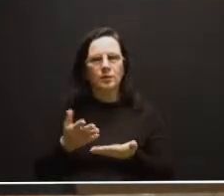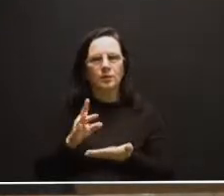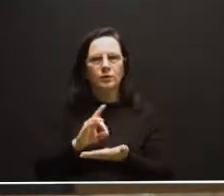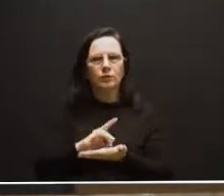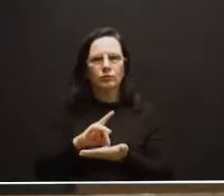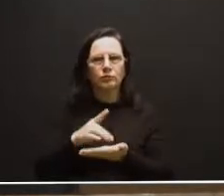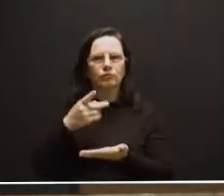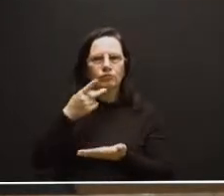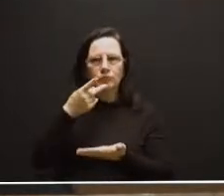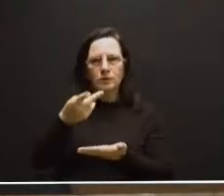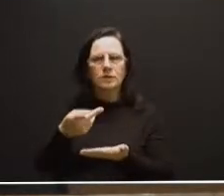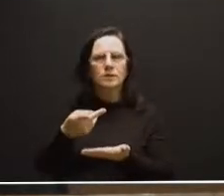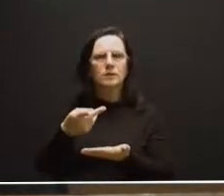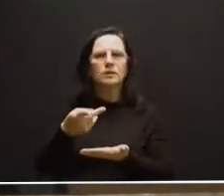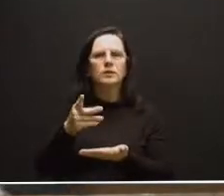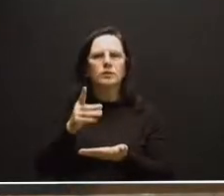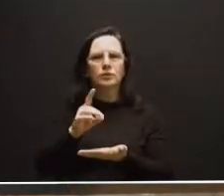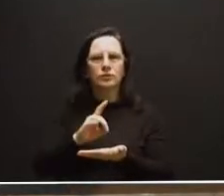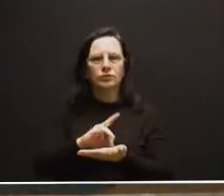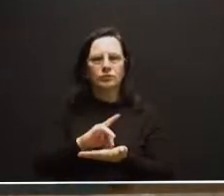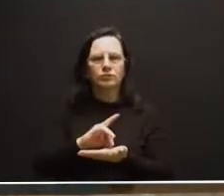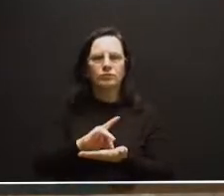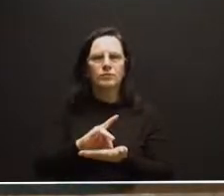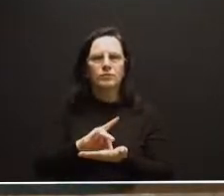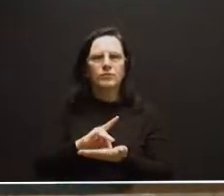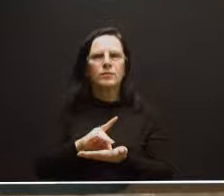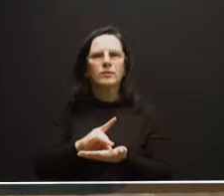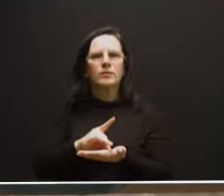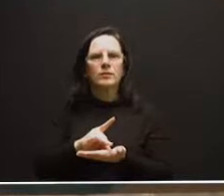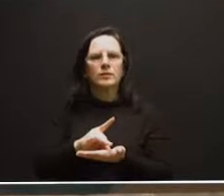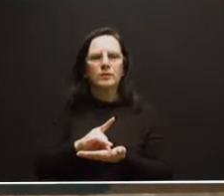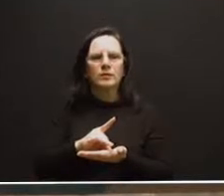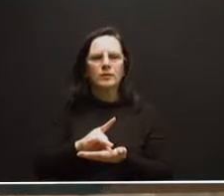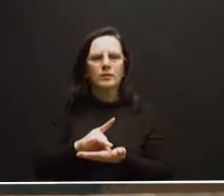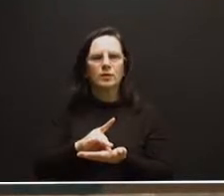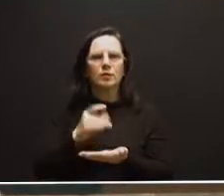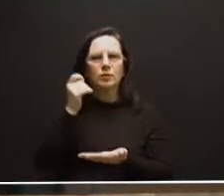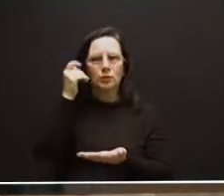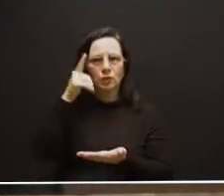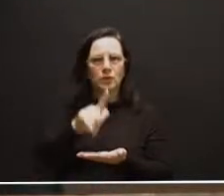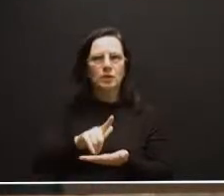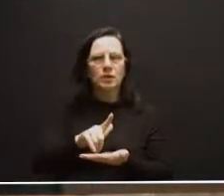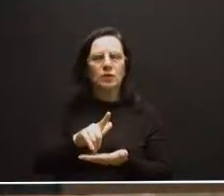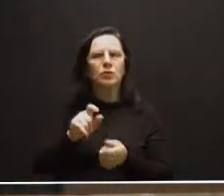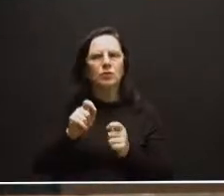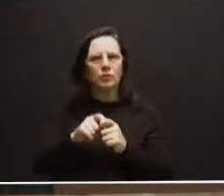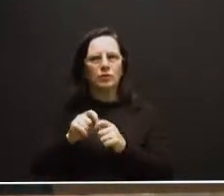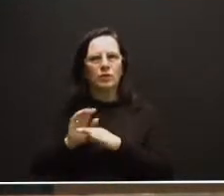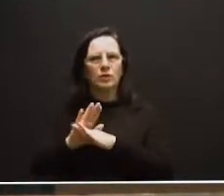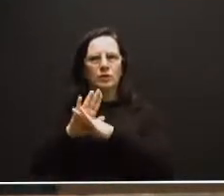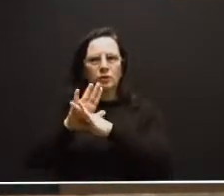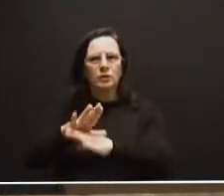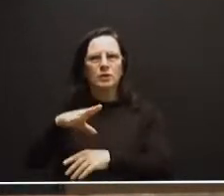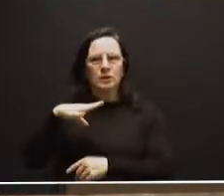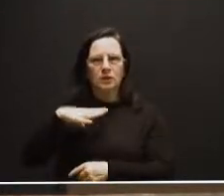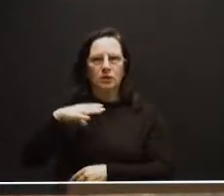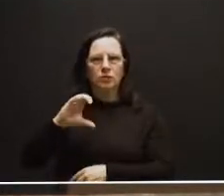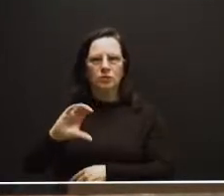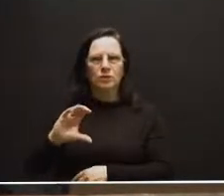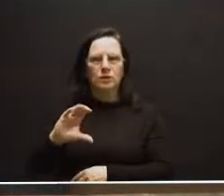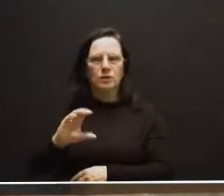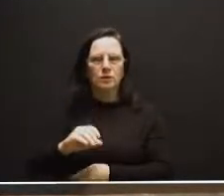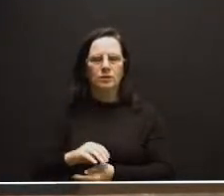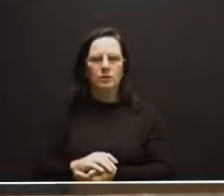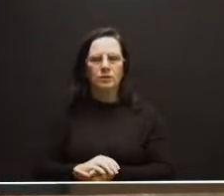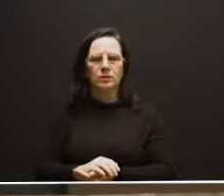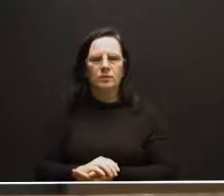que simplesmente estamos fazendo média por merecimento por tudo que eles apresentam em fazem favor da nossa cidade então eu gostaria